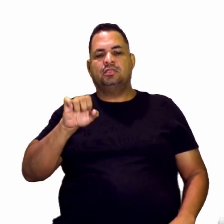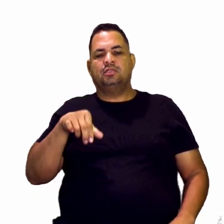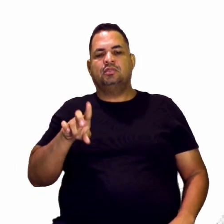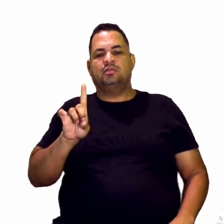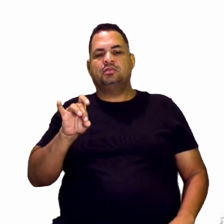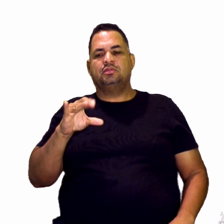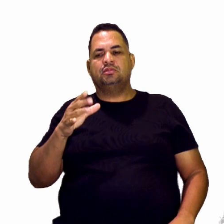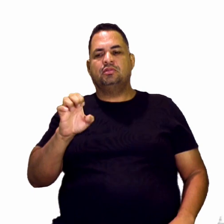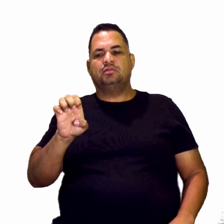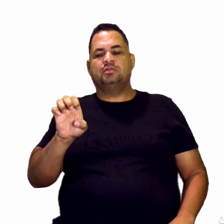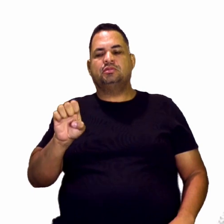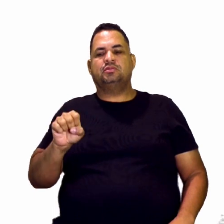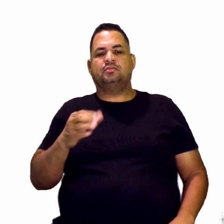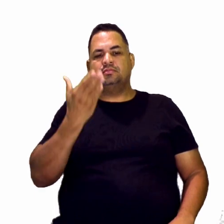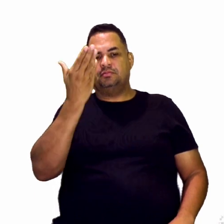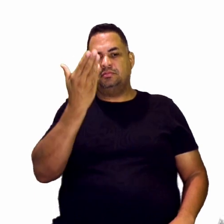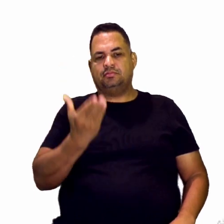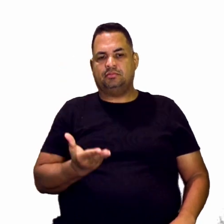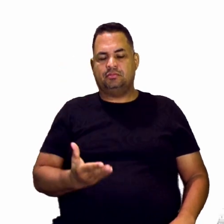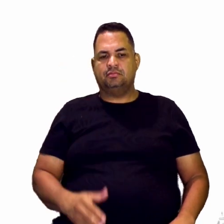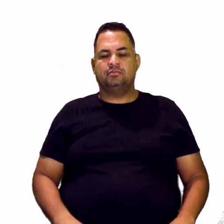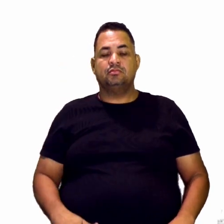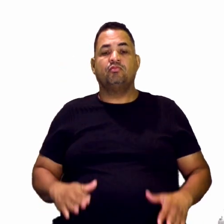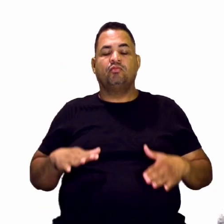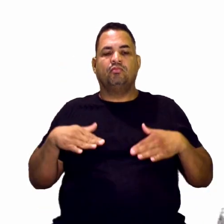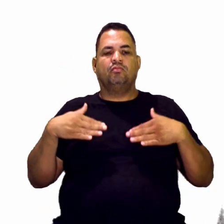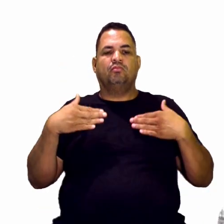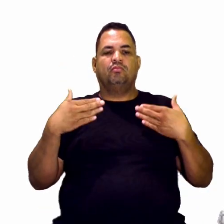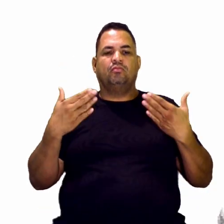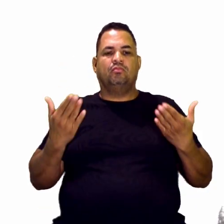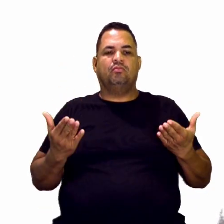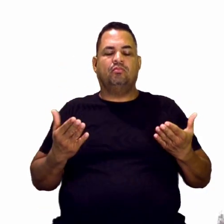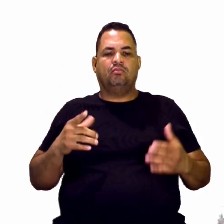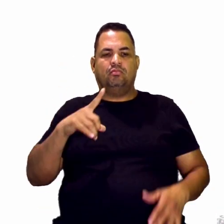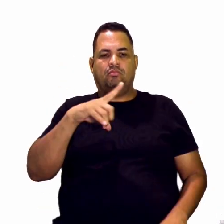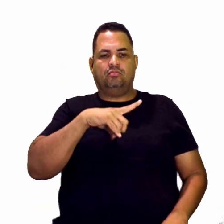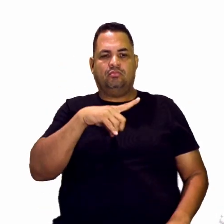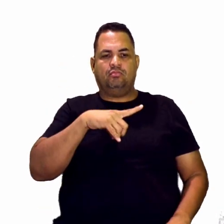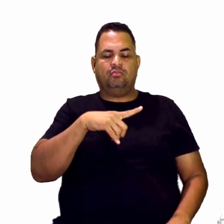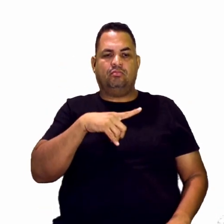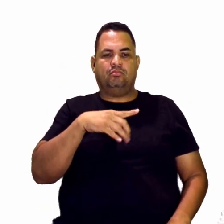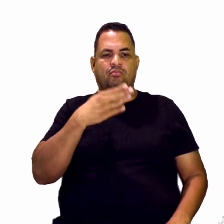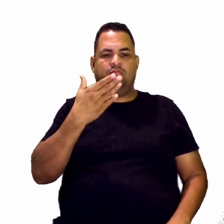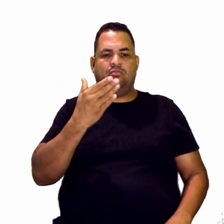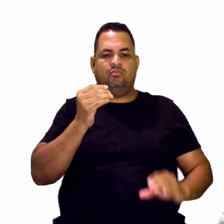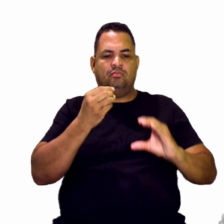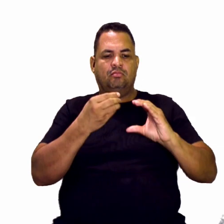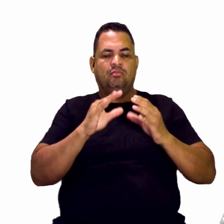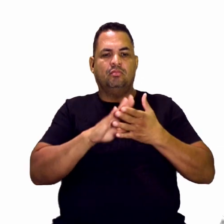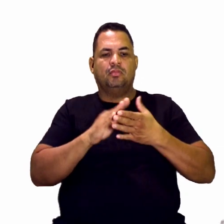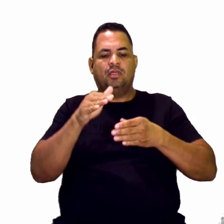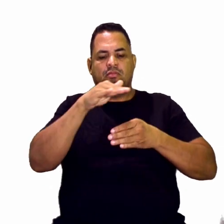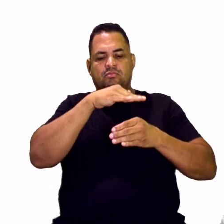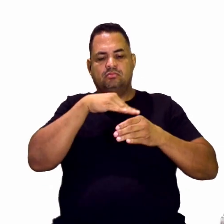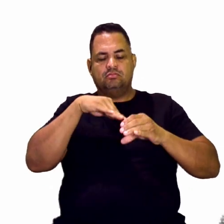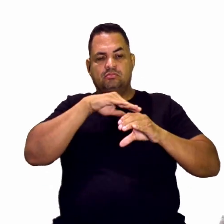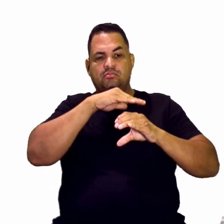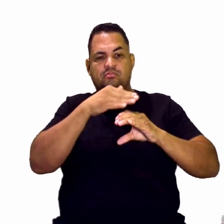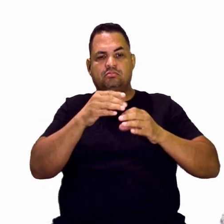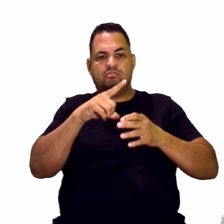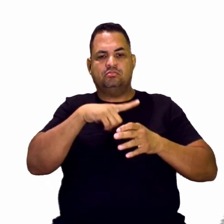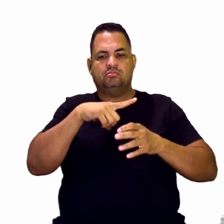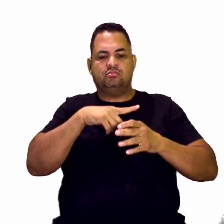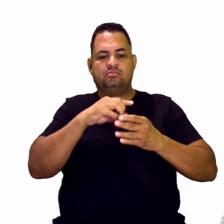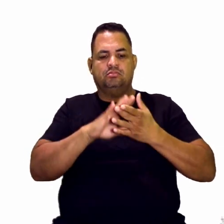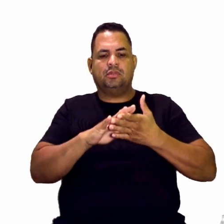endocitose. Né? Então, quando existe um local, pessoal, que que tem